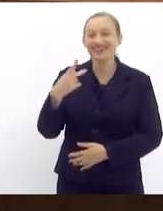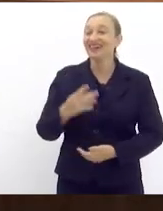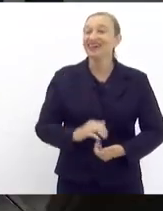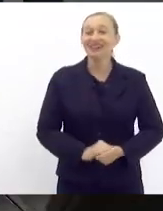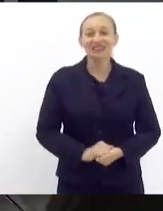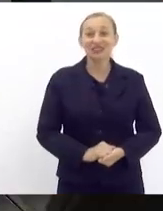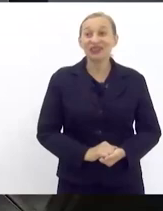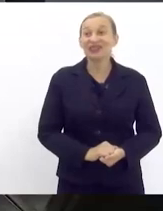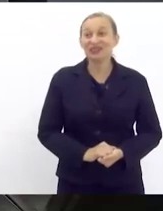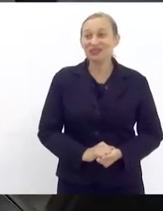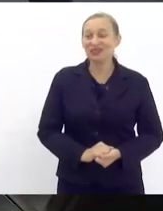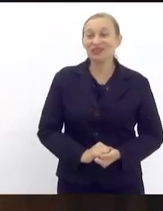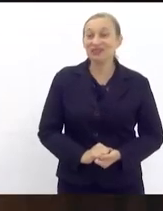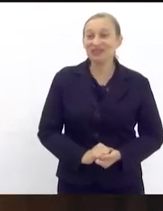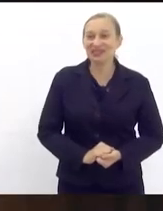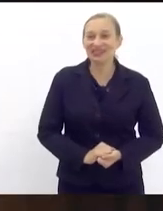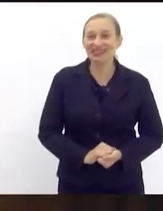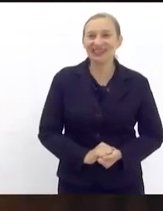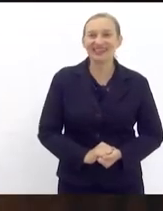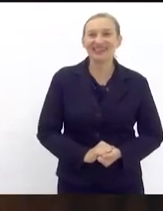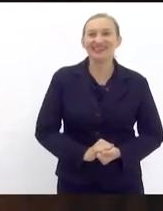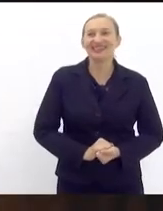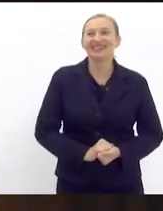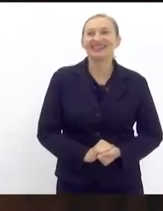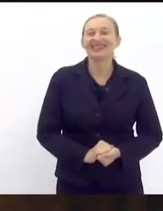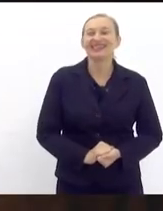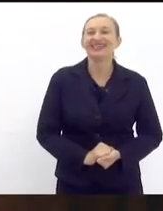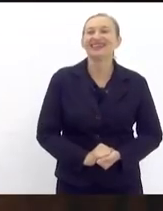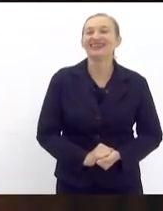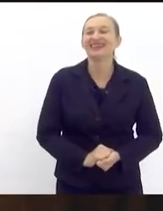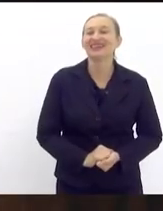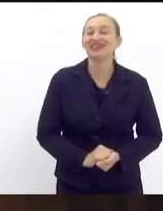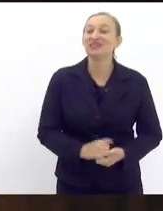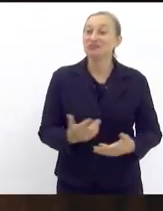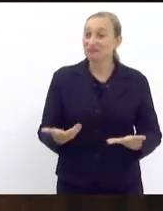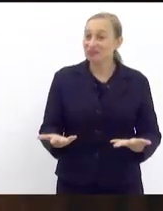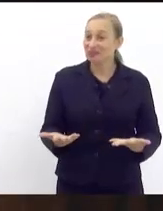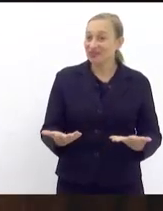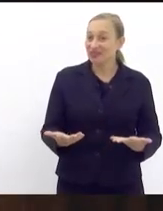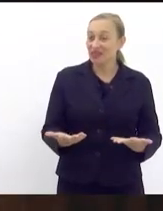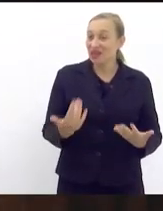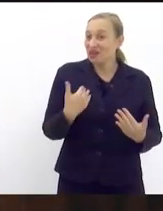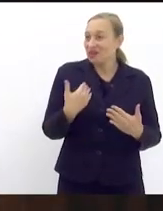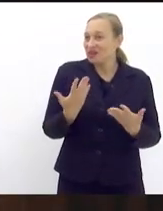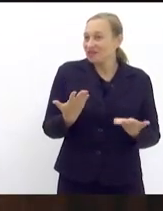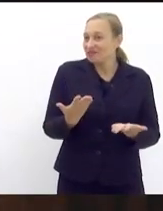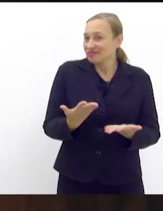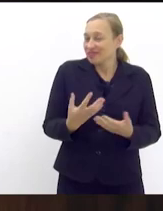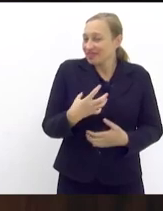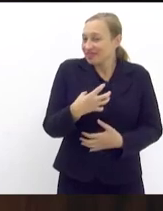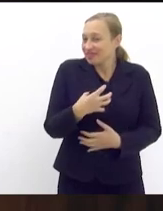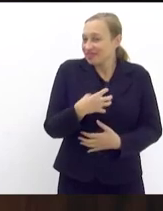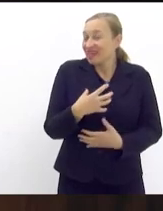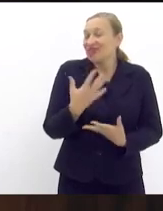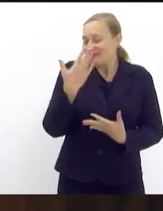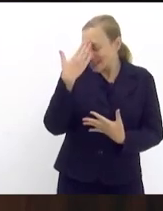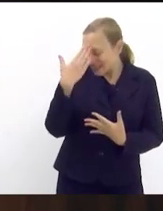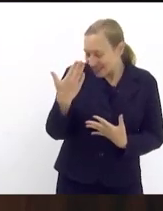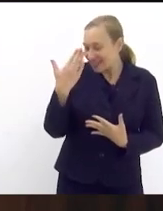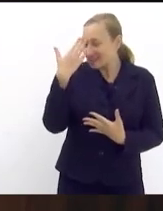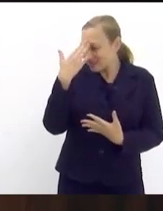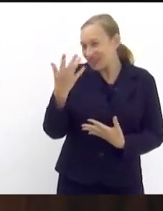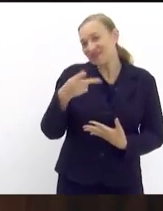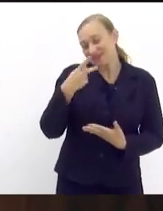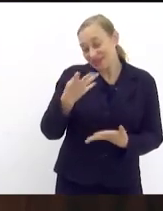grande abraço muito obrigado meu líder assim de fato eu fico até desconcertada aqui nesse espaço Mas agradeço